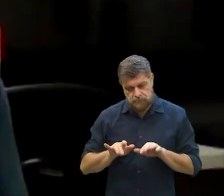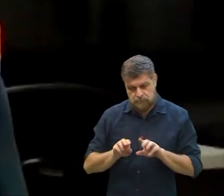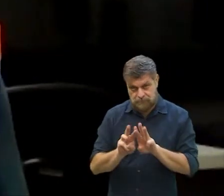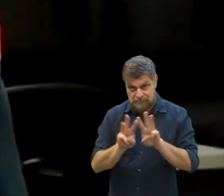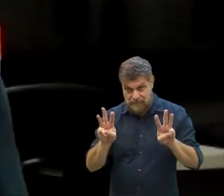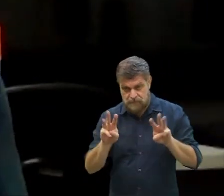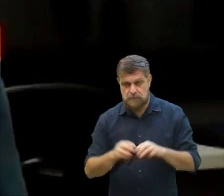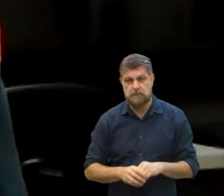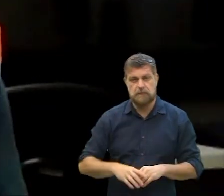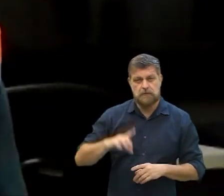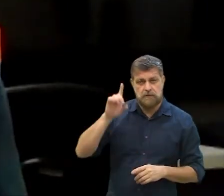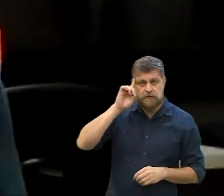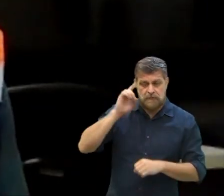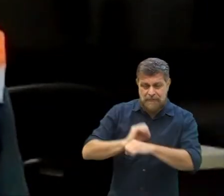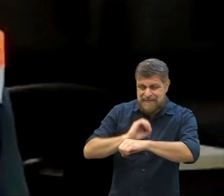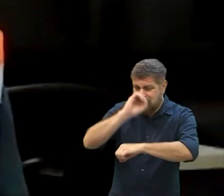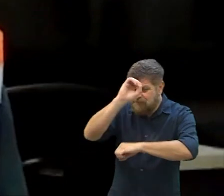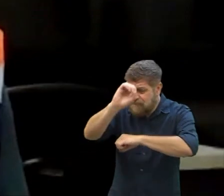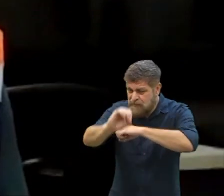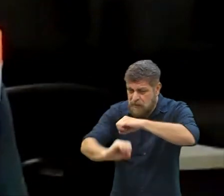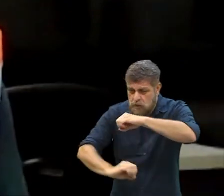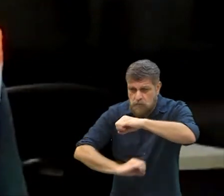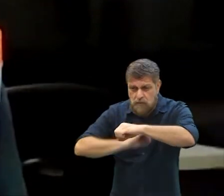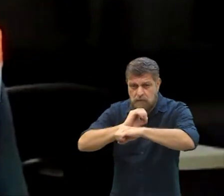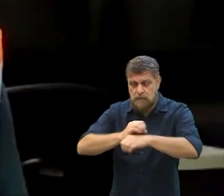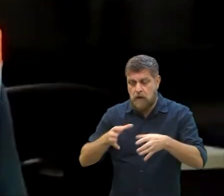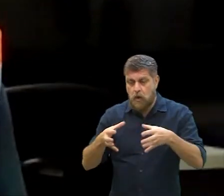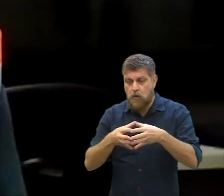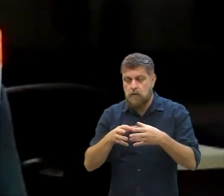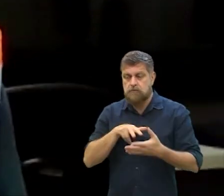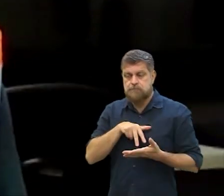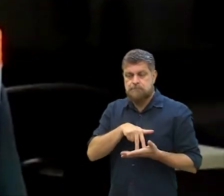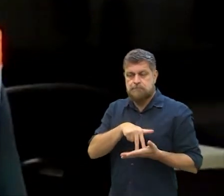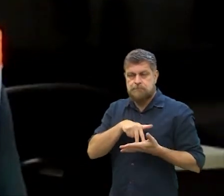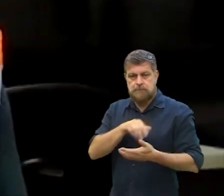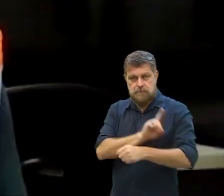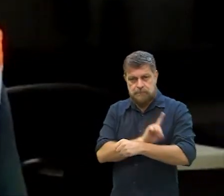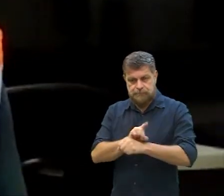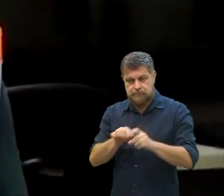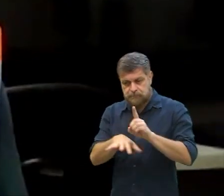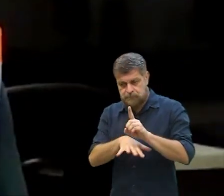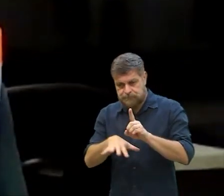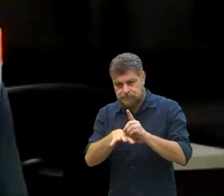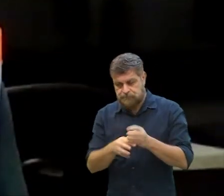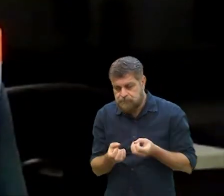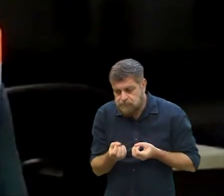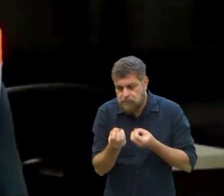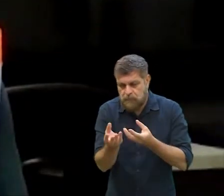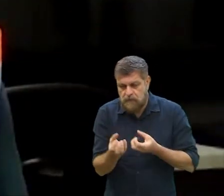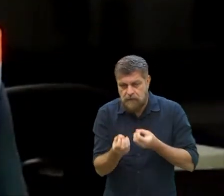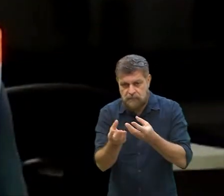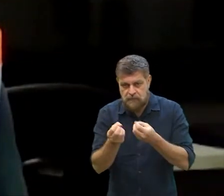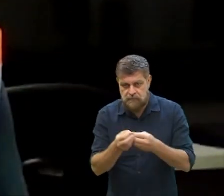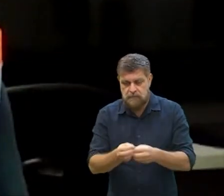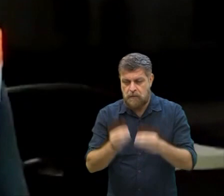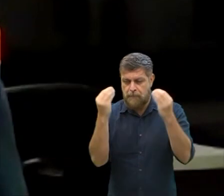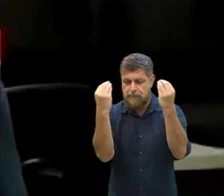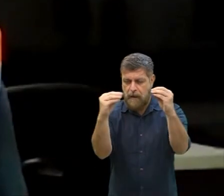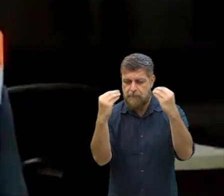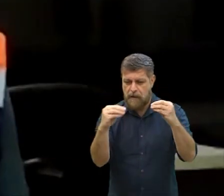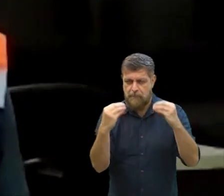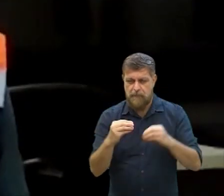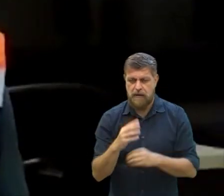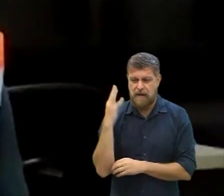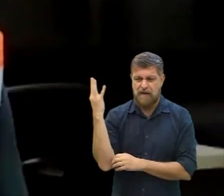resiliente.campinas.sp.gov.br, em que diariamente, 24 horas, tem uma equipe de plantão da Defesa Civil lançando as informações dos alertas,